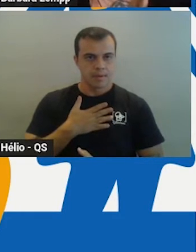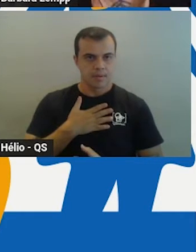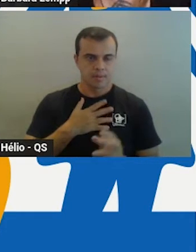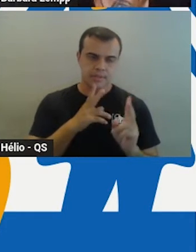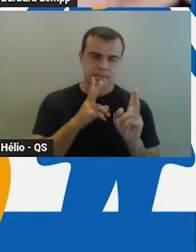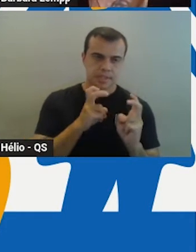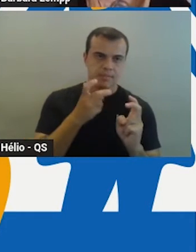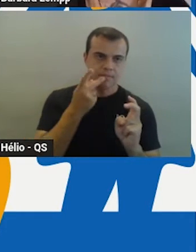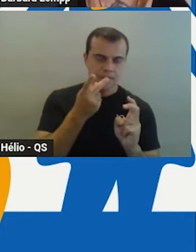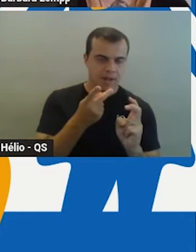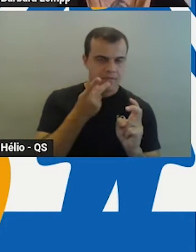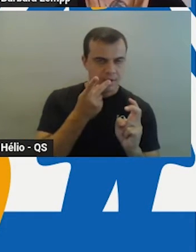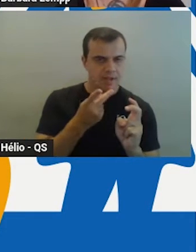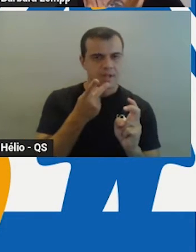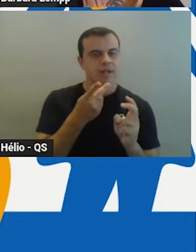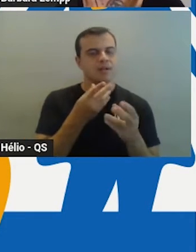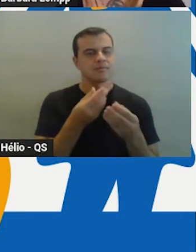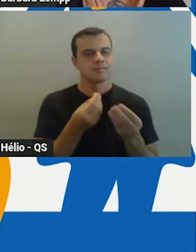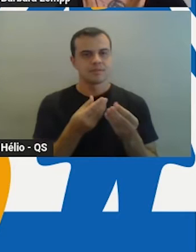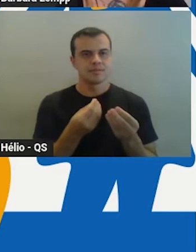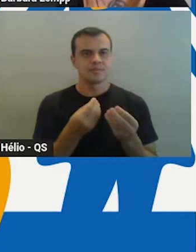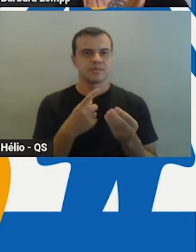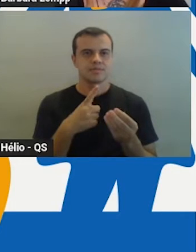pouco fala muito,